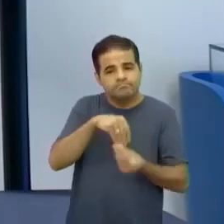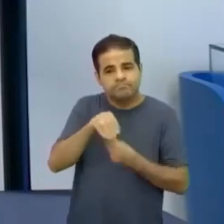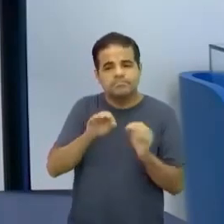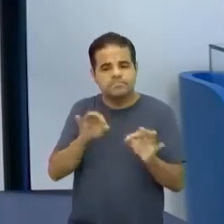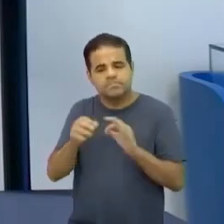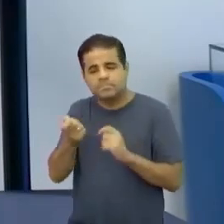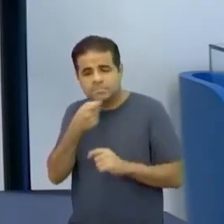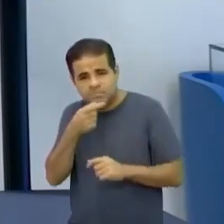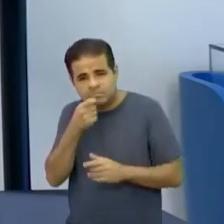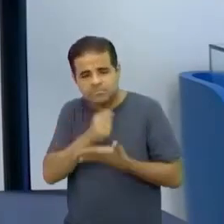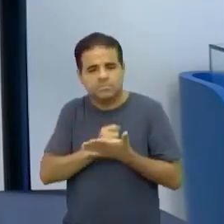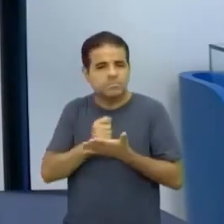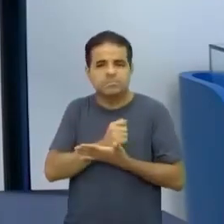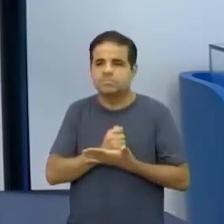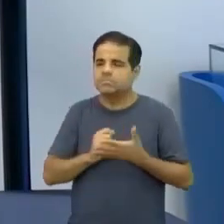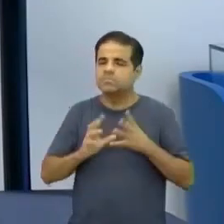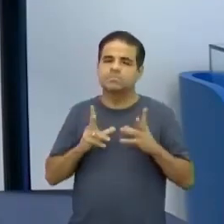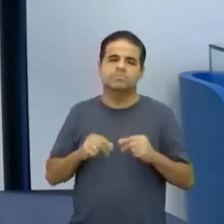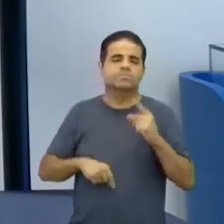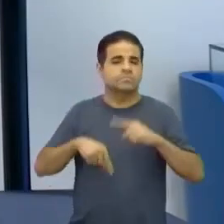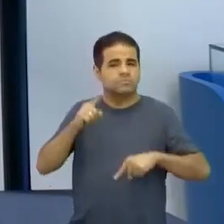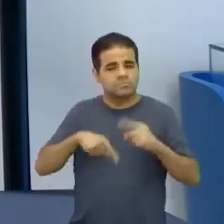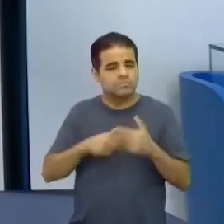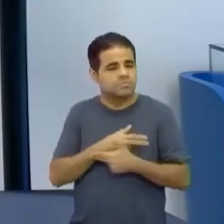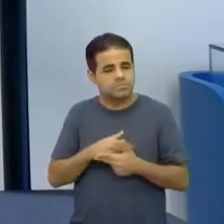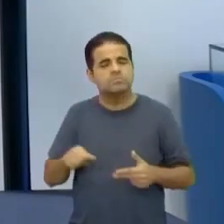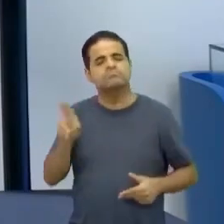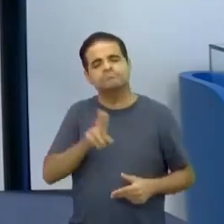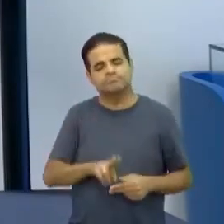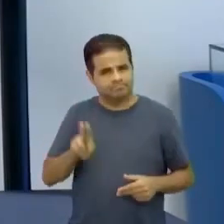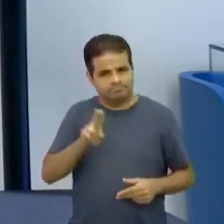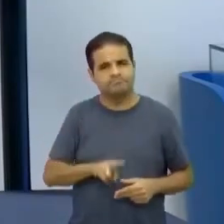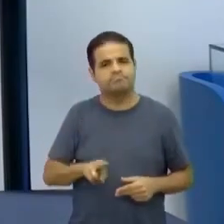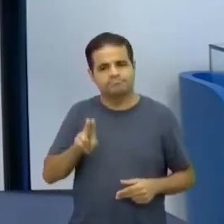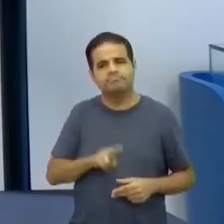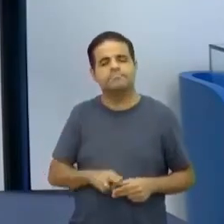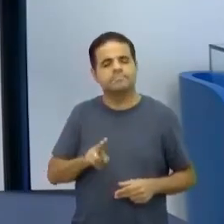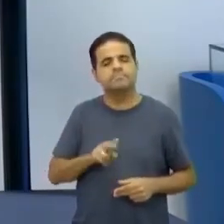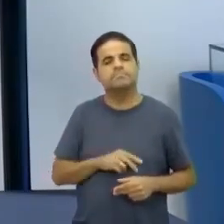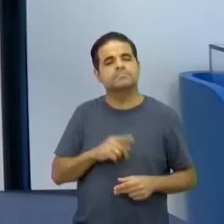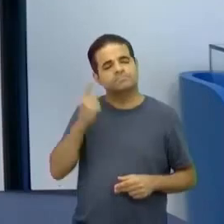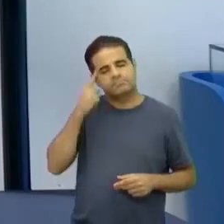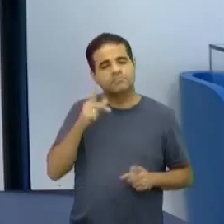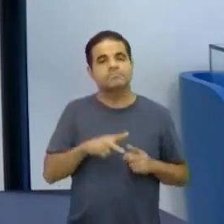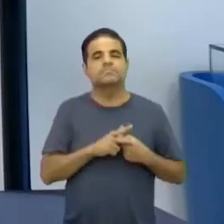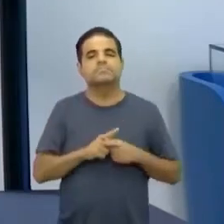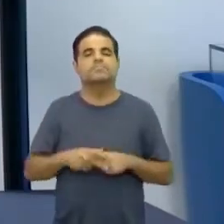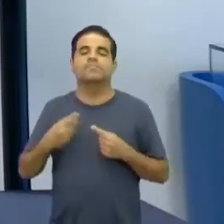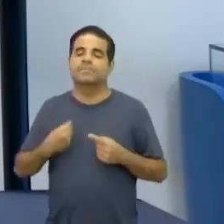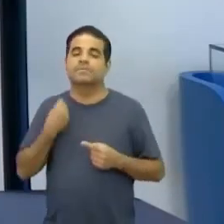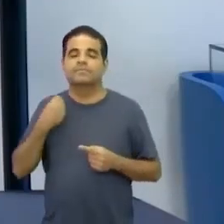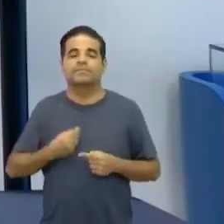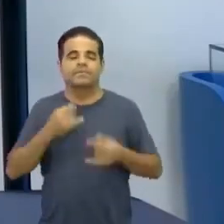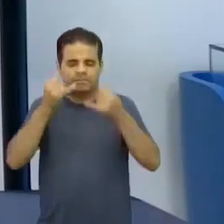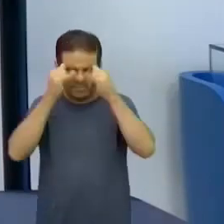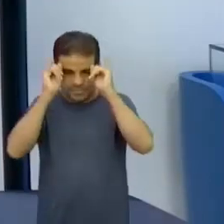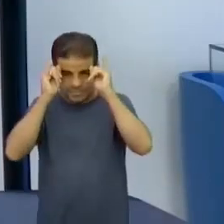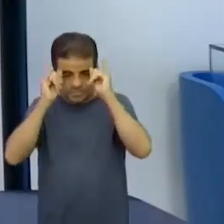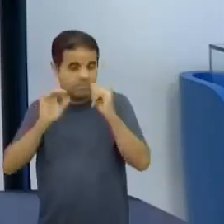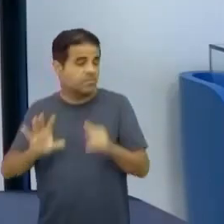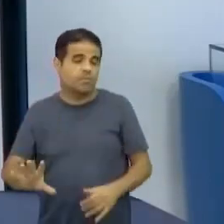remédios, como eu já falei anteriormente, né, insumos, medicamentos que foram utilizados para manutenção da vida do gado aí. O